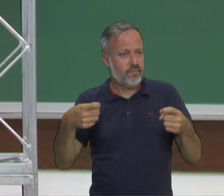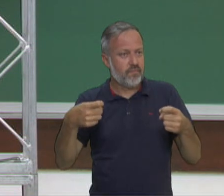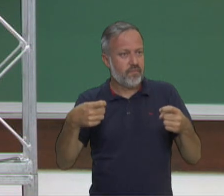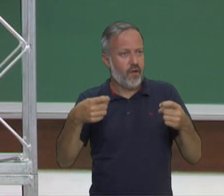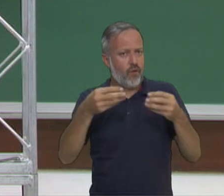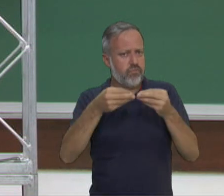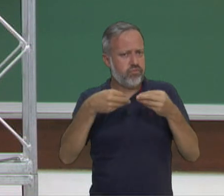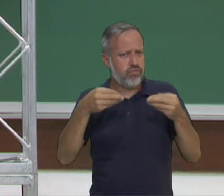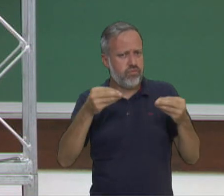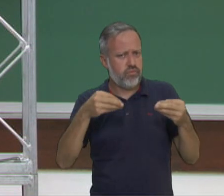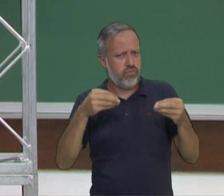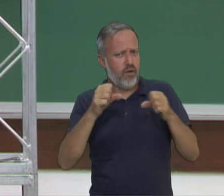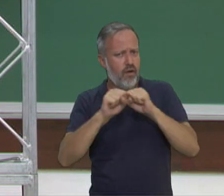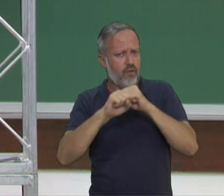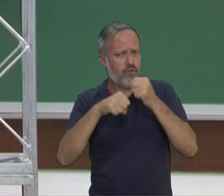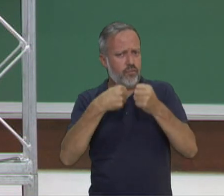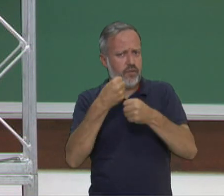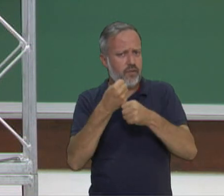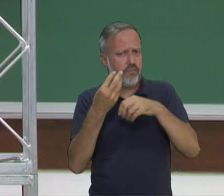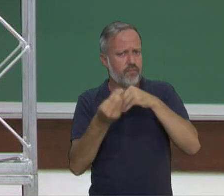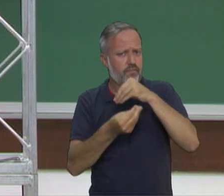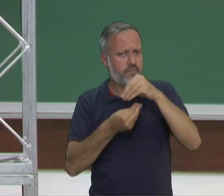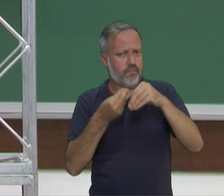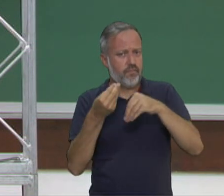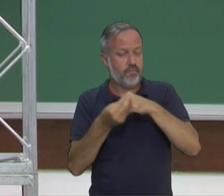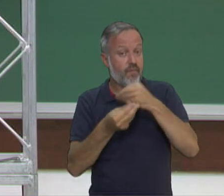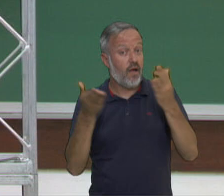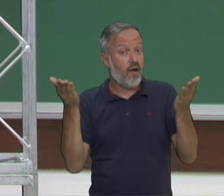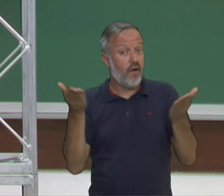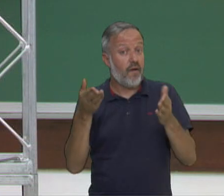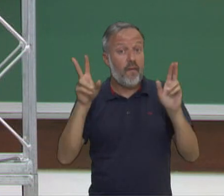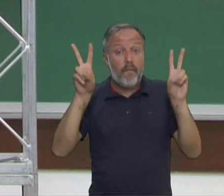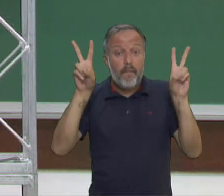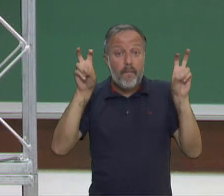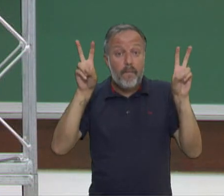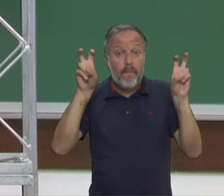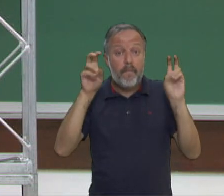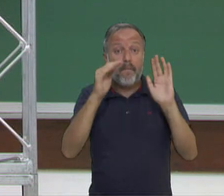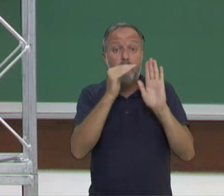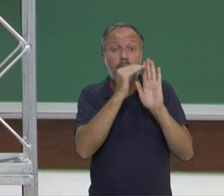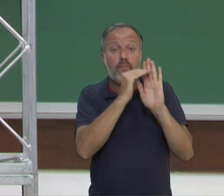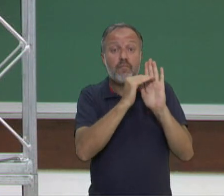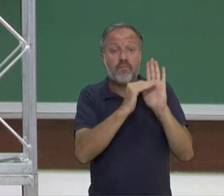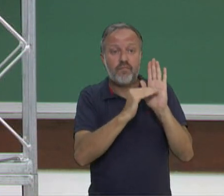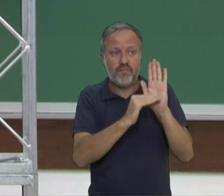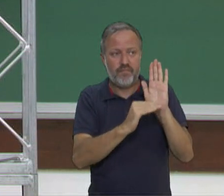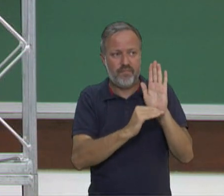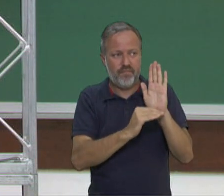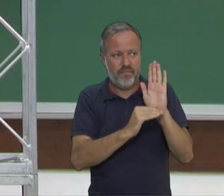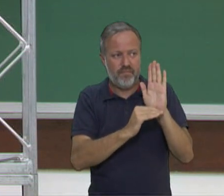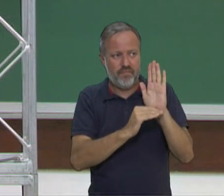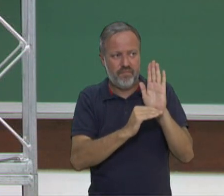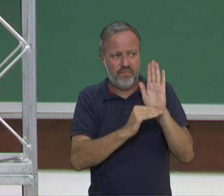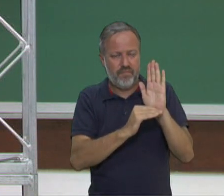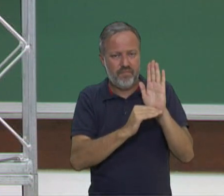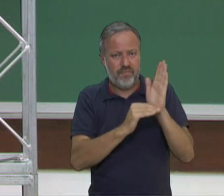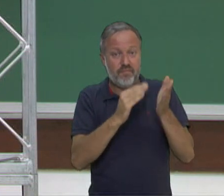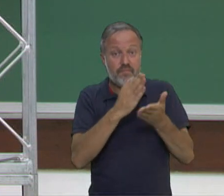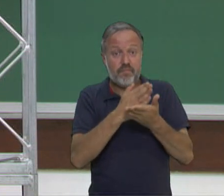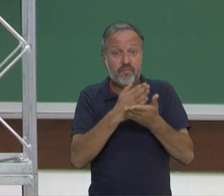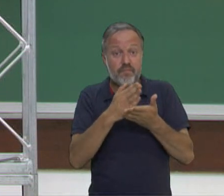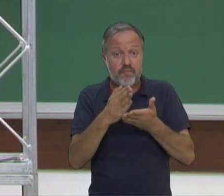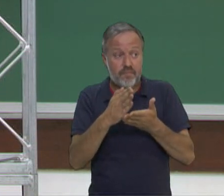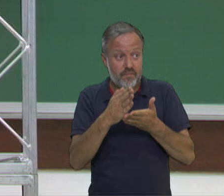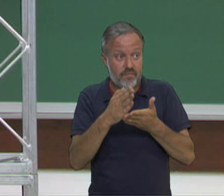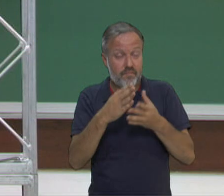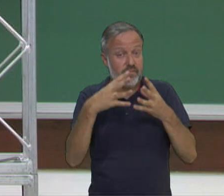elementos, as substâncias, as misturas. Para a aula de hoje, vamos detalhar um pouco mais os elementos químicos. Para começar a aula de